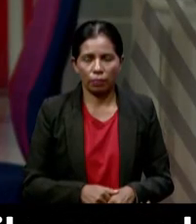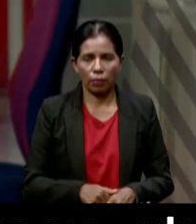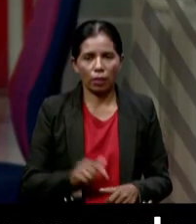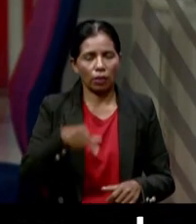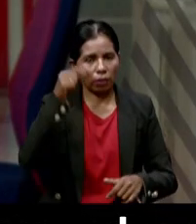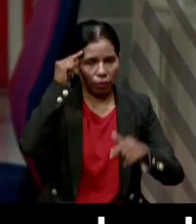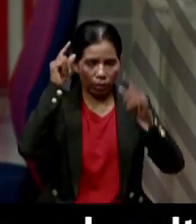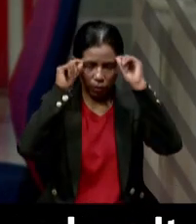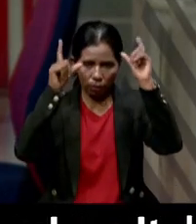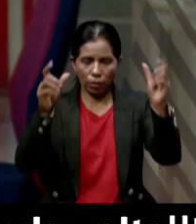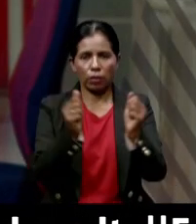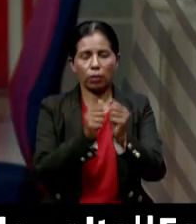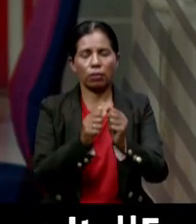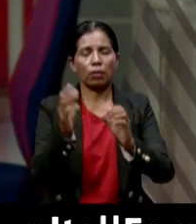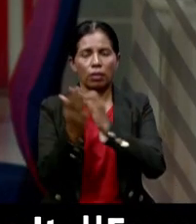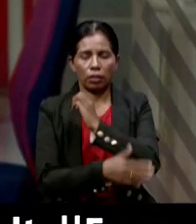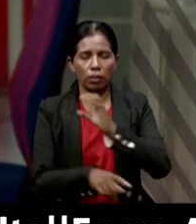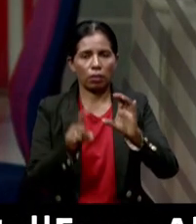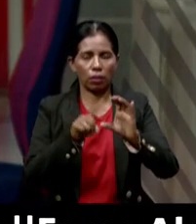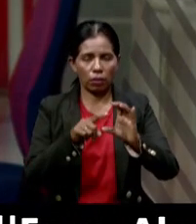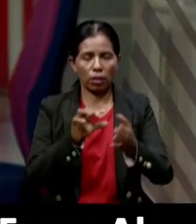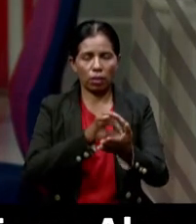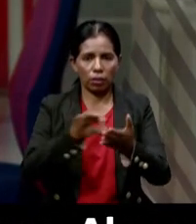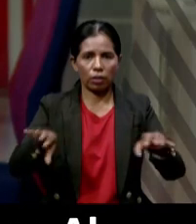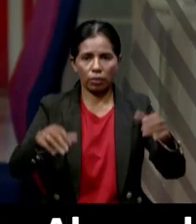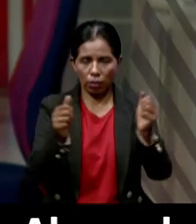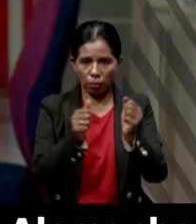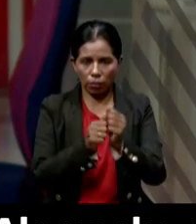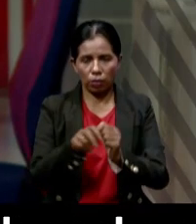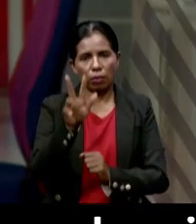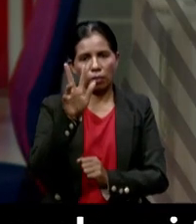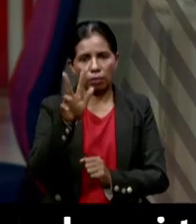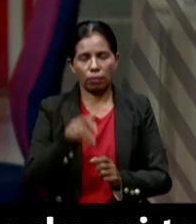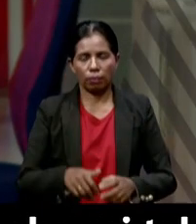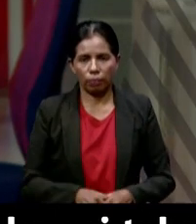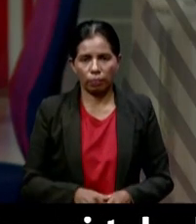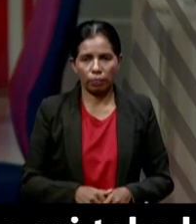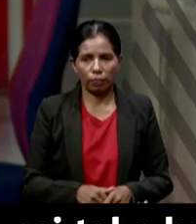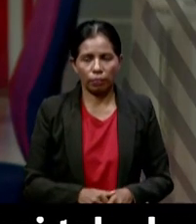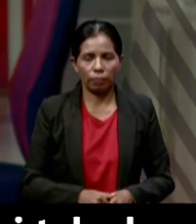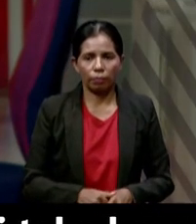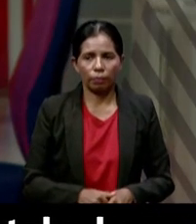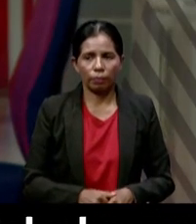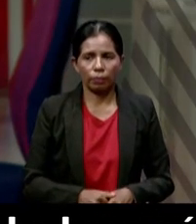O governo Timor-Leste no Angola assina nota de atendimento para a recuperação do dolo.